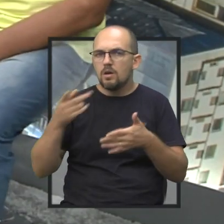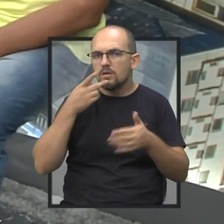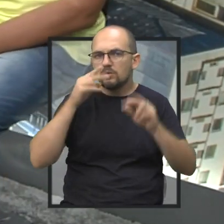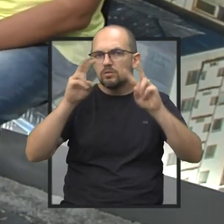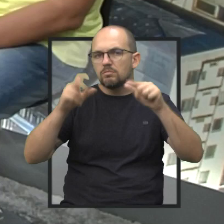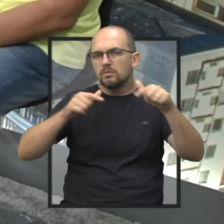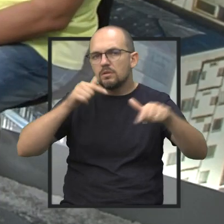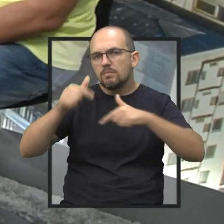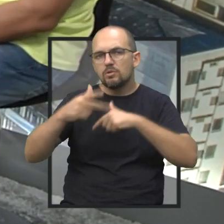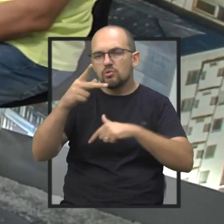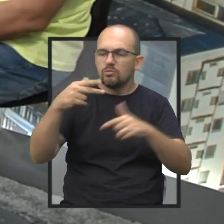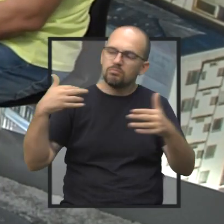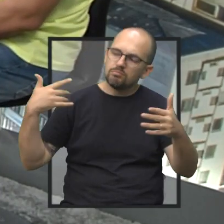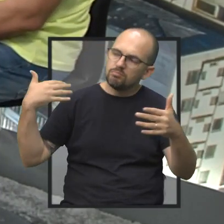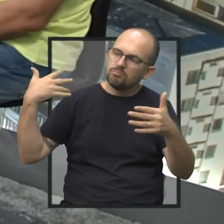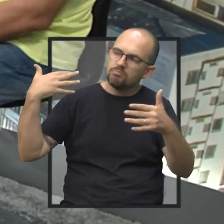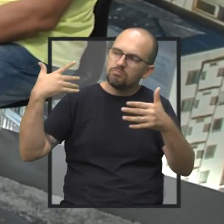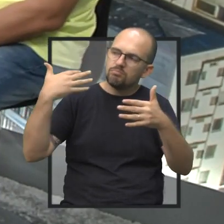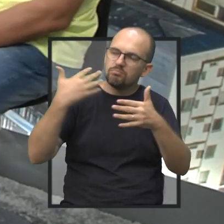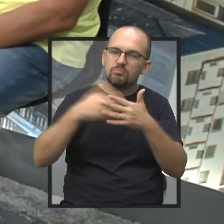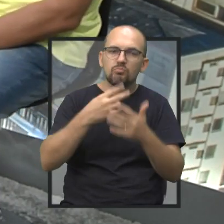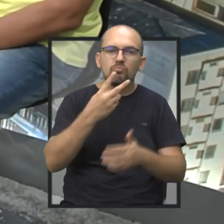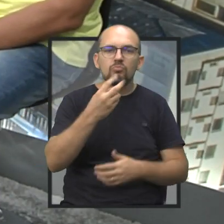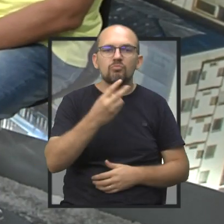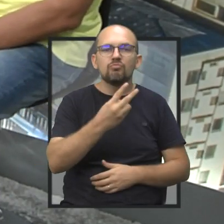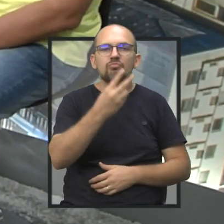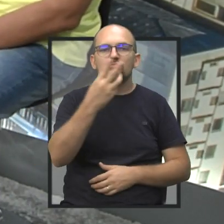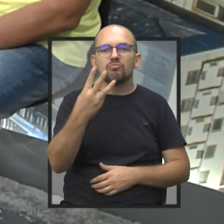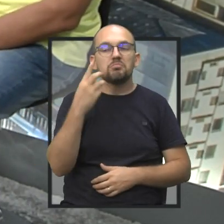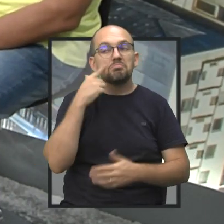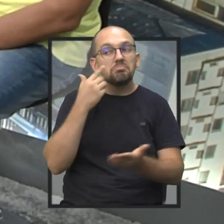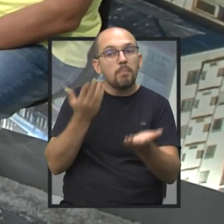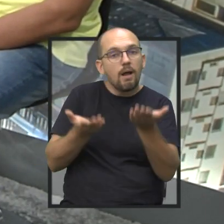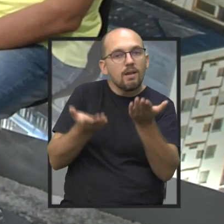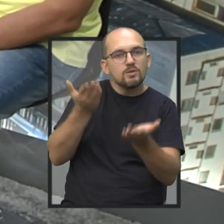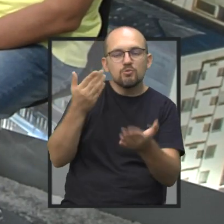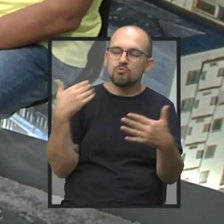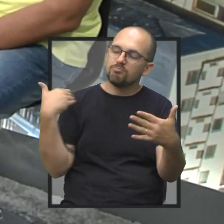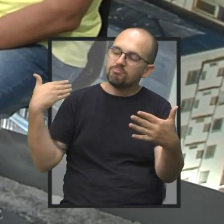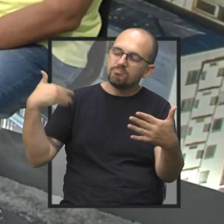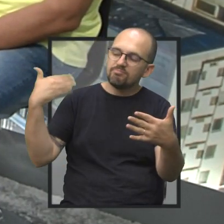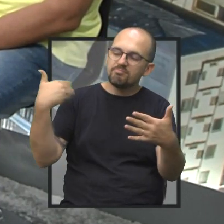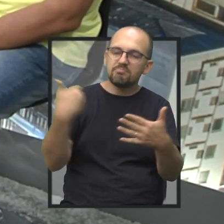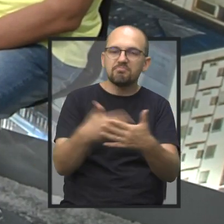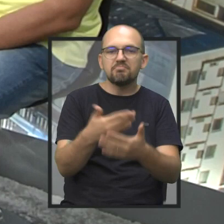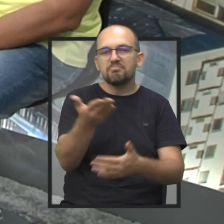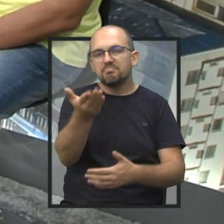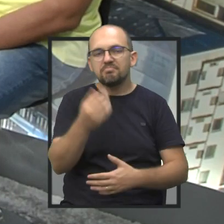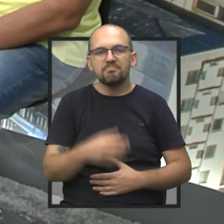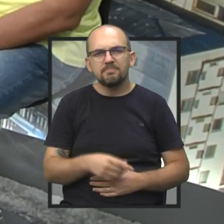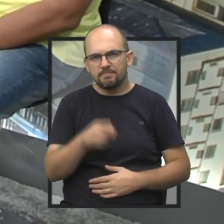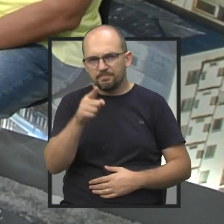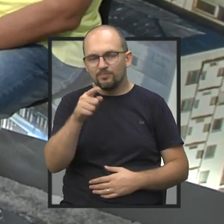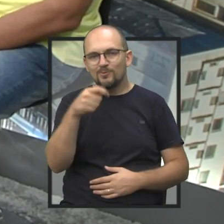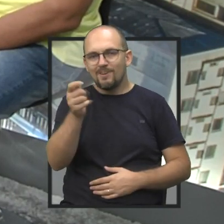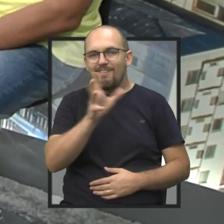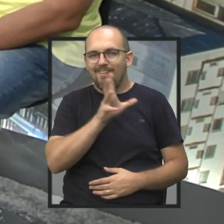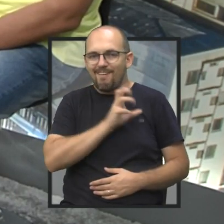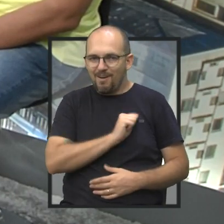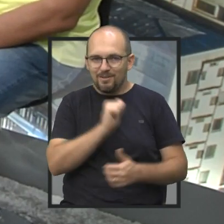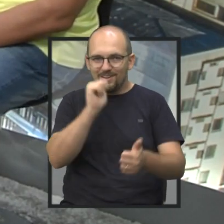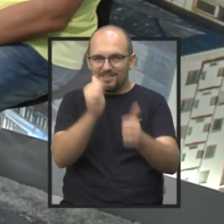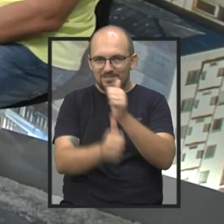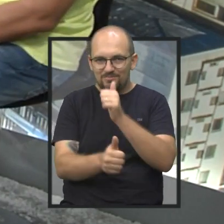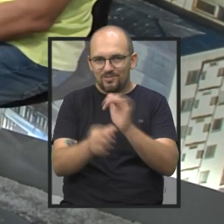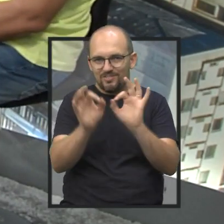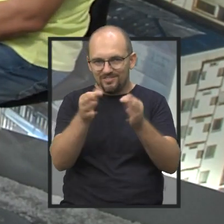sobre o trabalho do senhor ao longo de 2023, né? Fazer um balanço aí da atuação do senhor. O senhor, como amante do